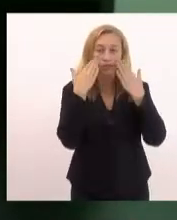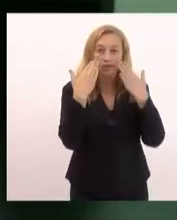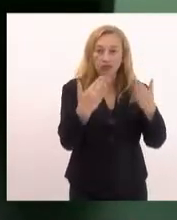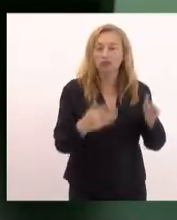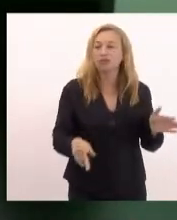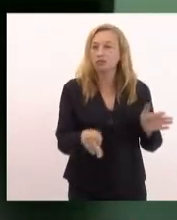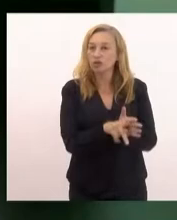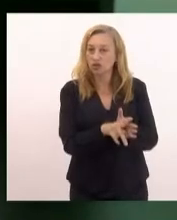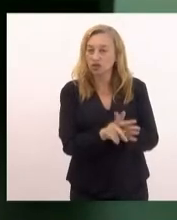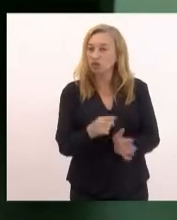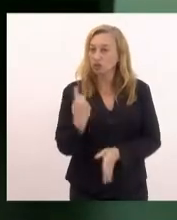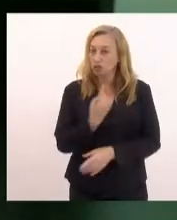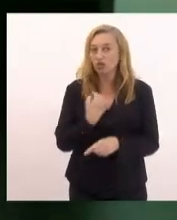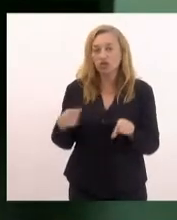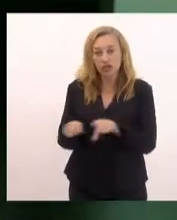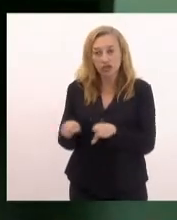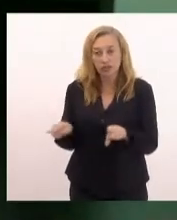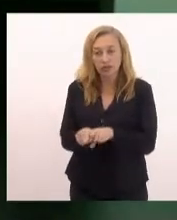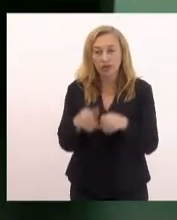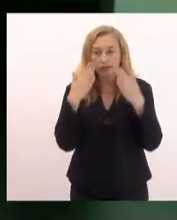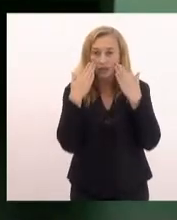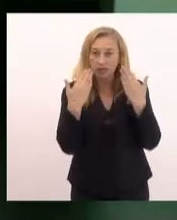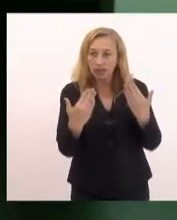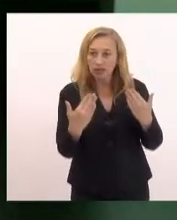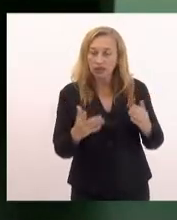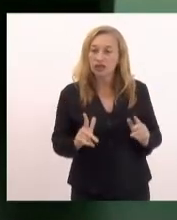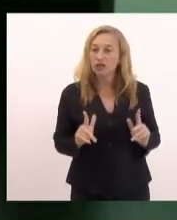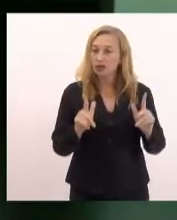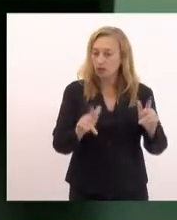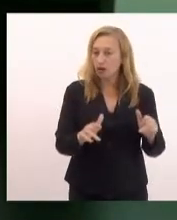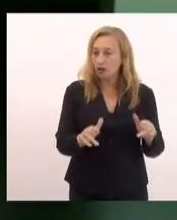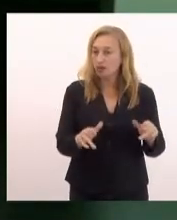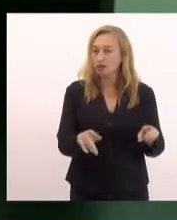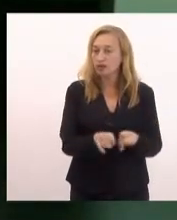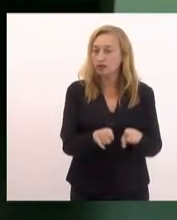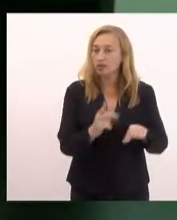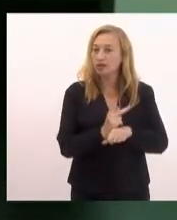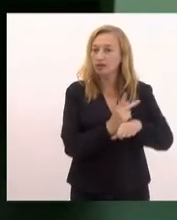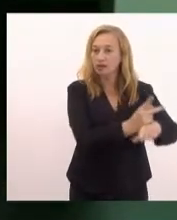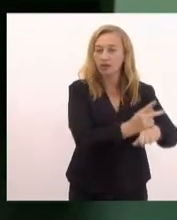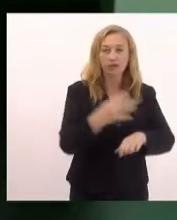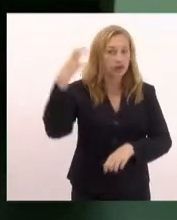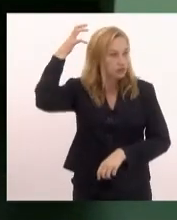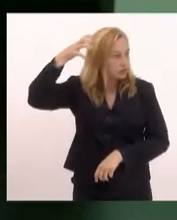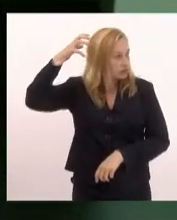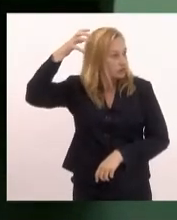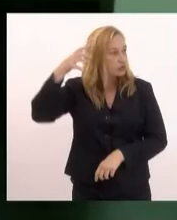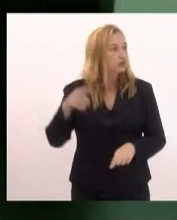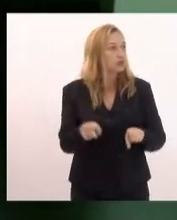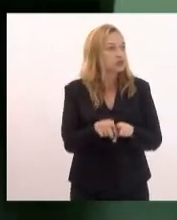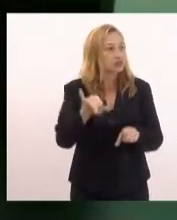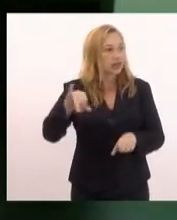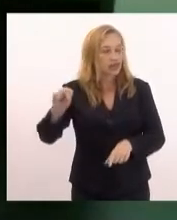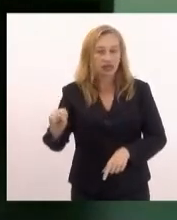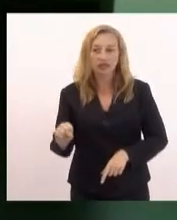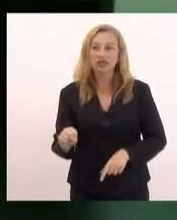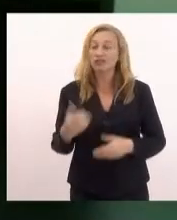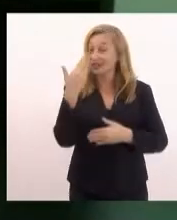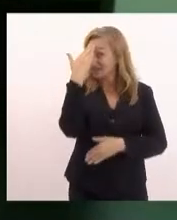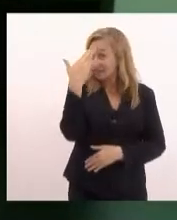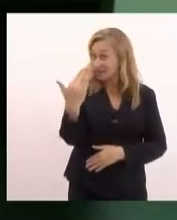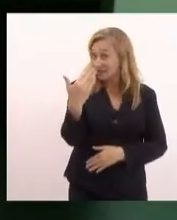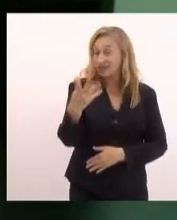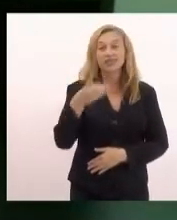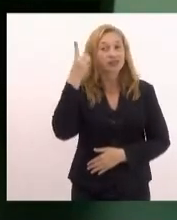Nós apresentamos também a mesma comenda, mesmo prêmio Marielle Franco, também para o SEASM. Então, vou agradecer